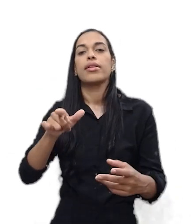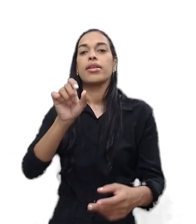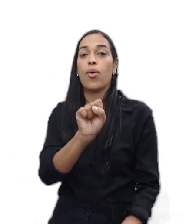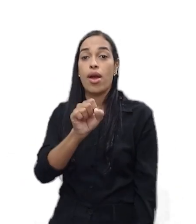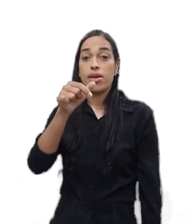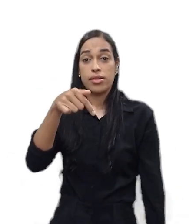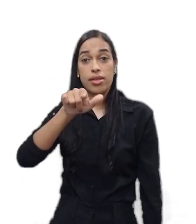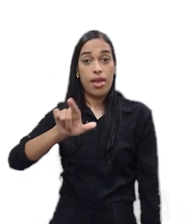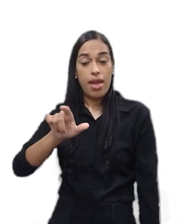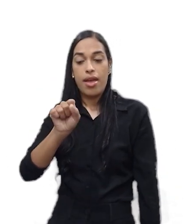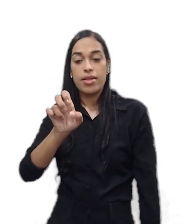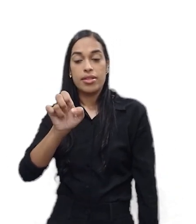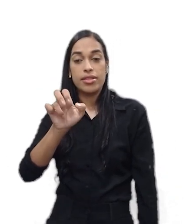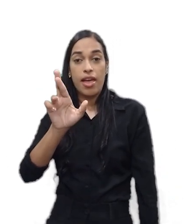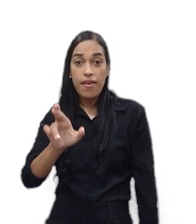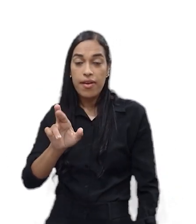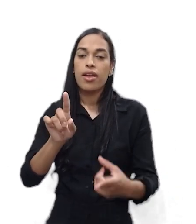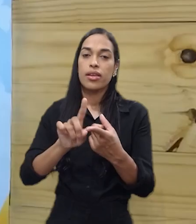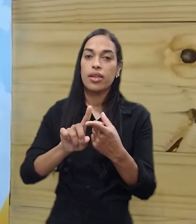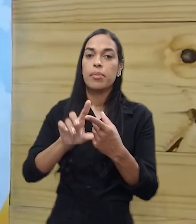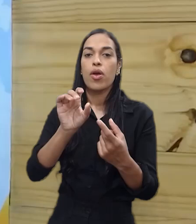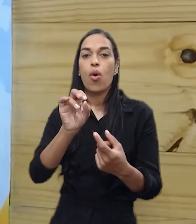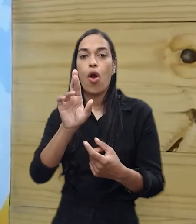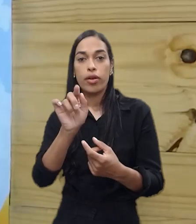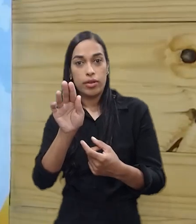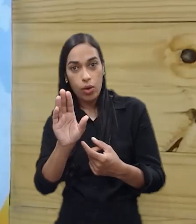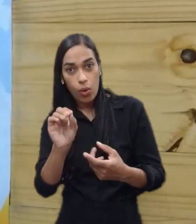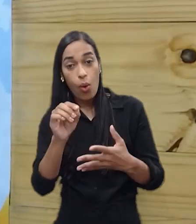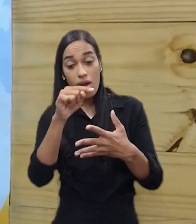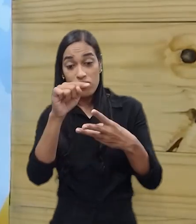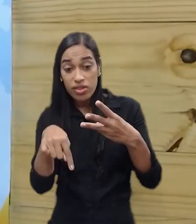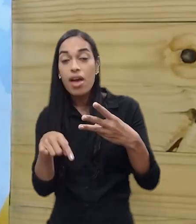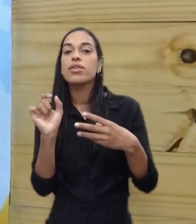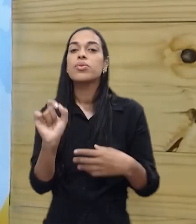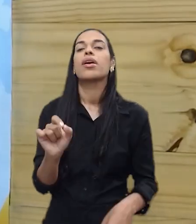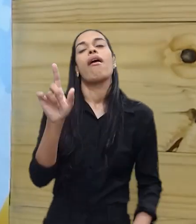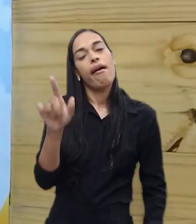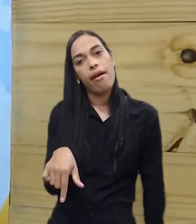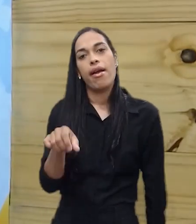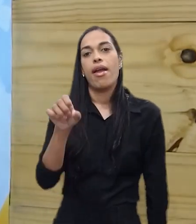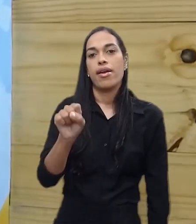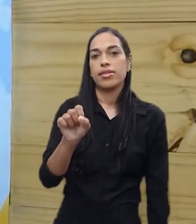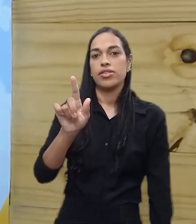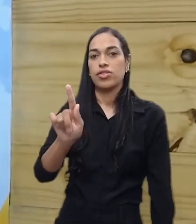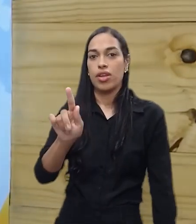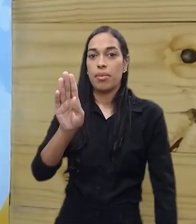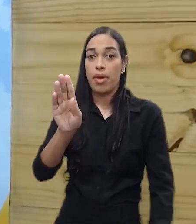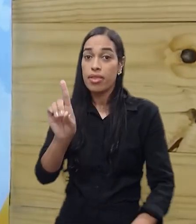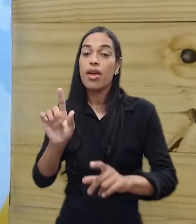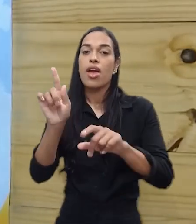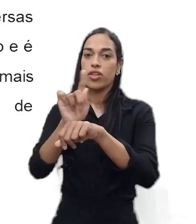o SQL Server e o Oracle. Todos são SGBDs. Mas vamos falar